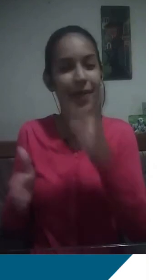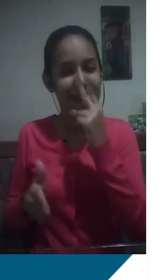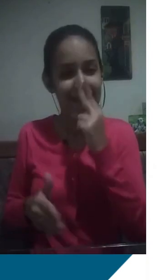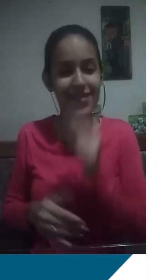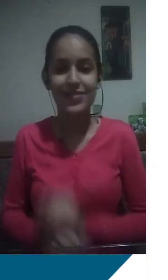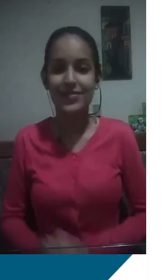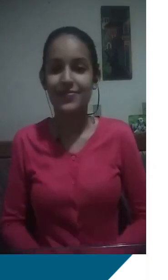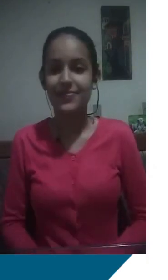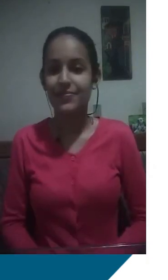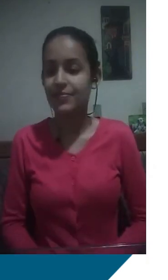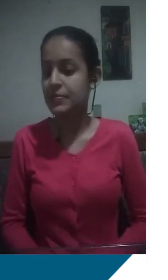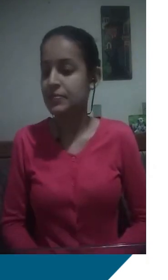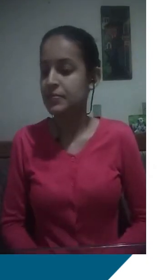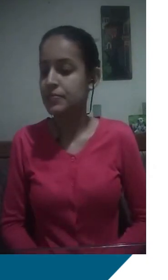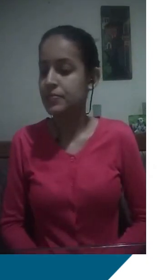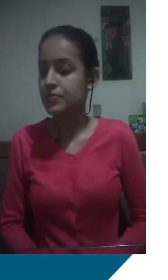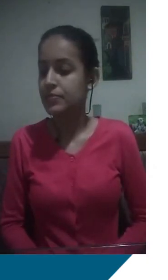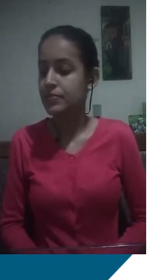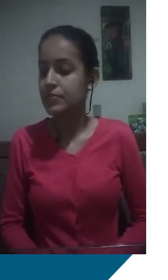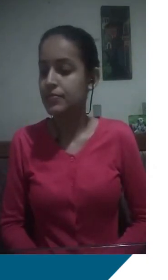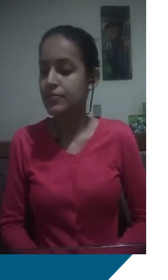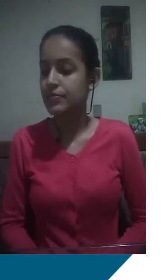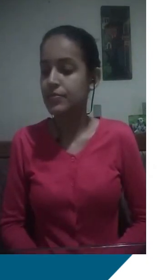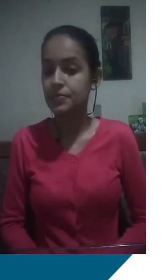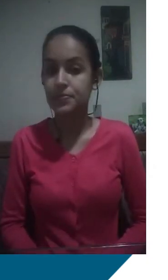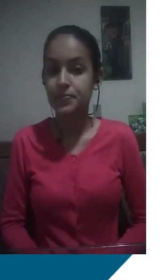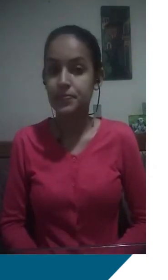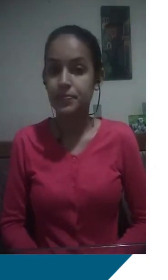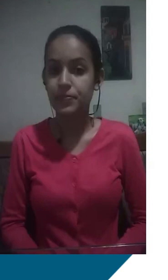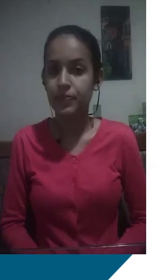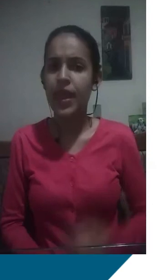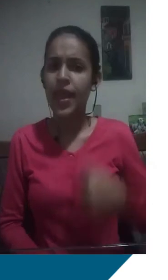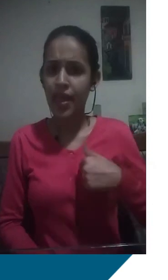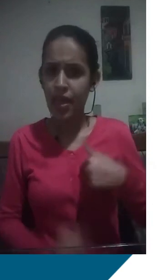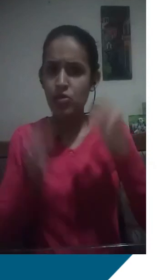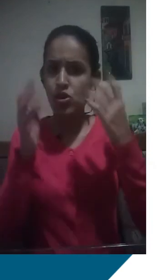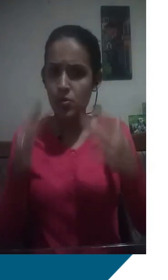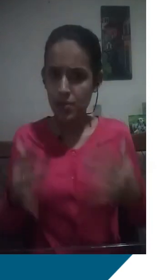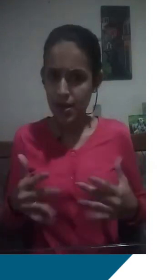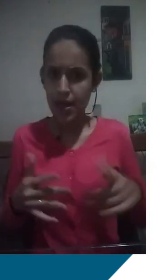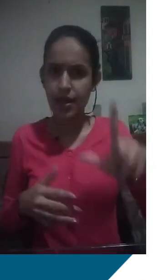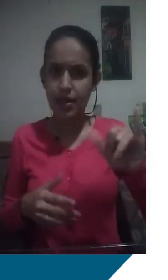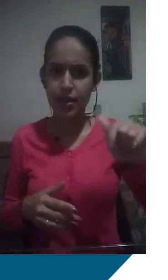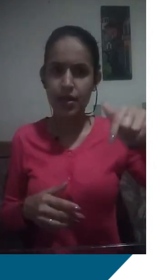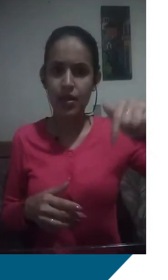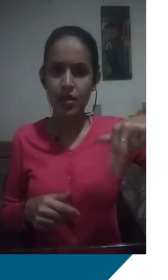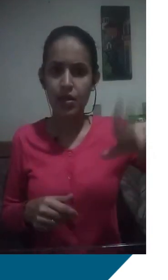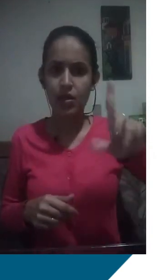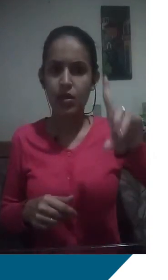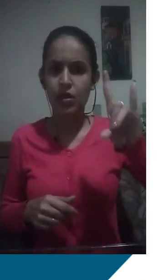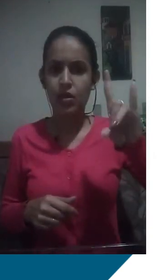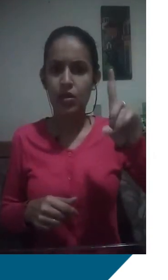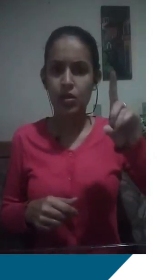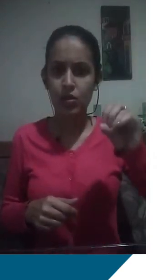Eu falei no slide anterior de uma variação de um líquido qualquer, né? Mas a água, gente, a água,